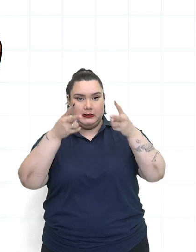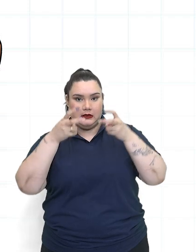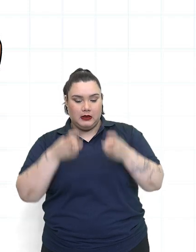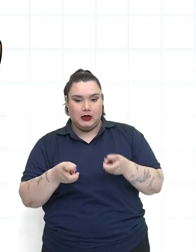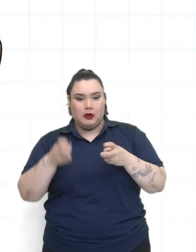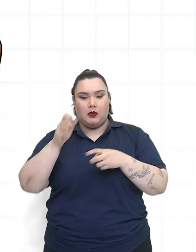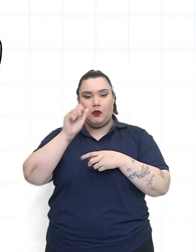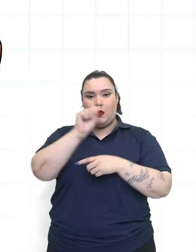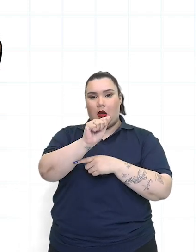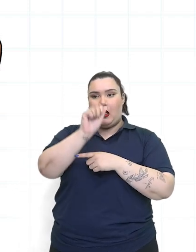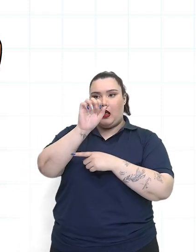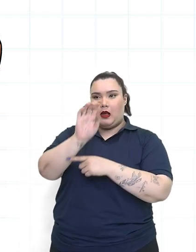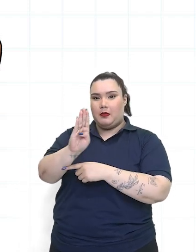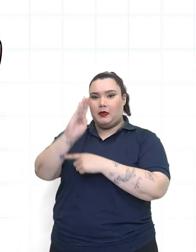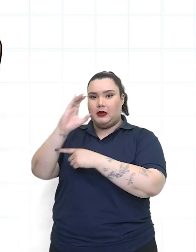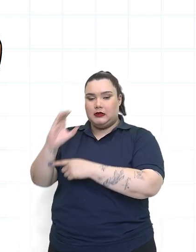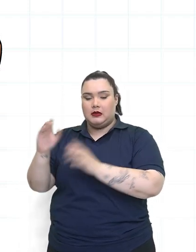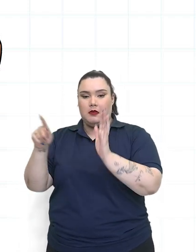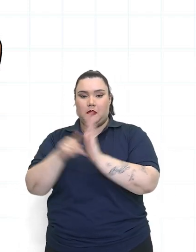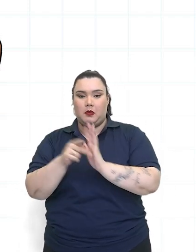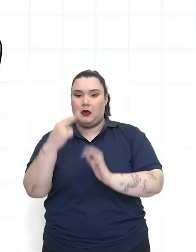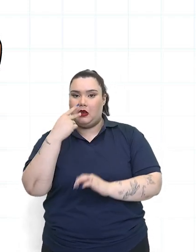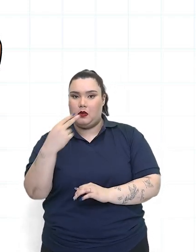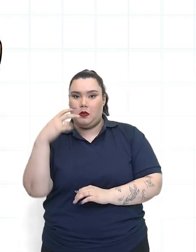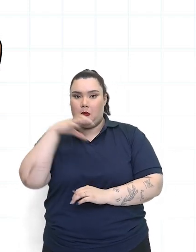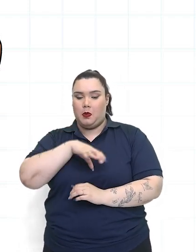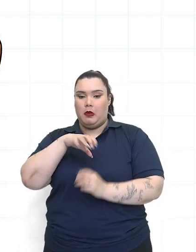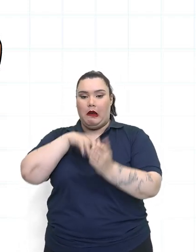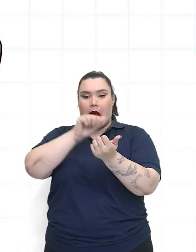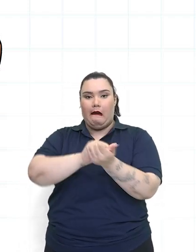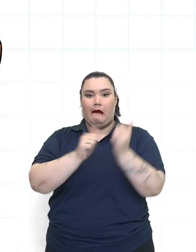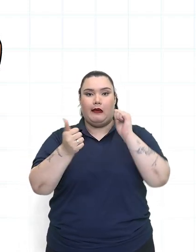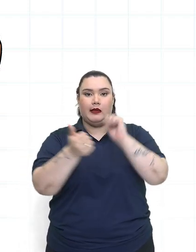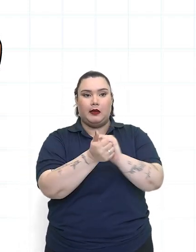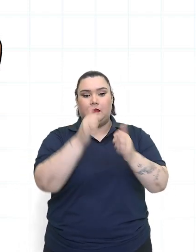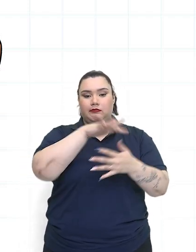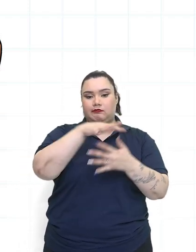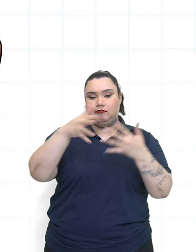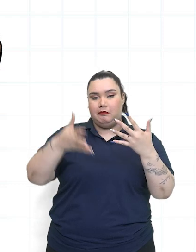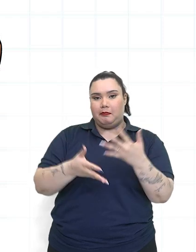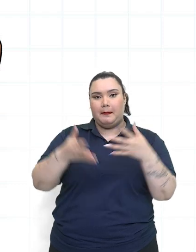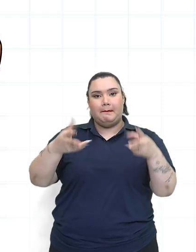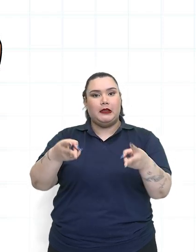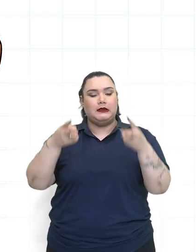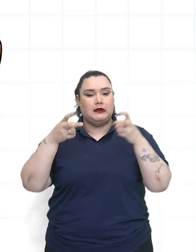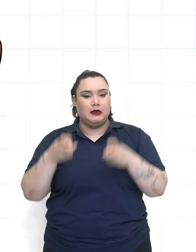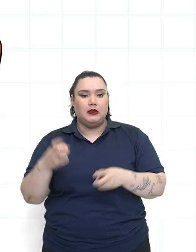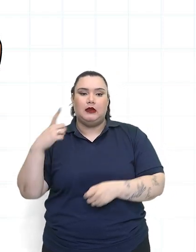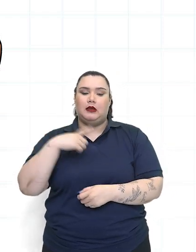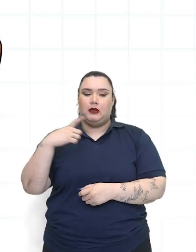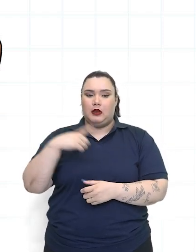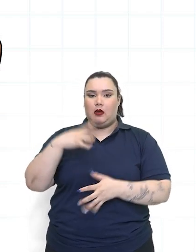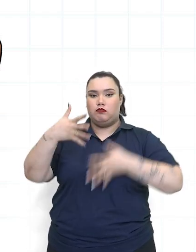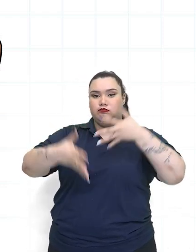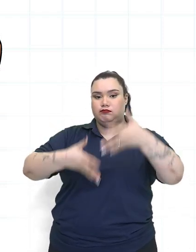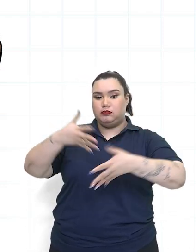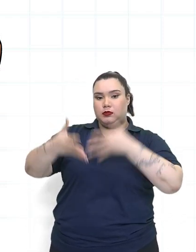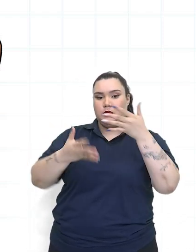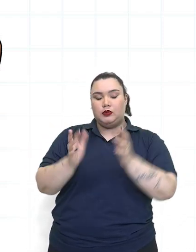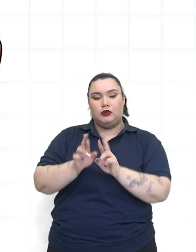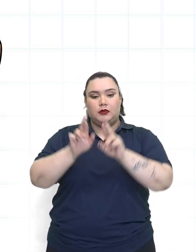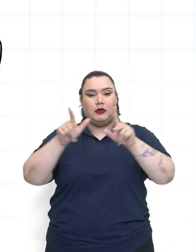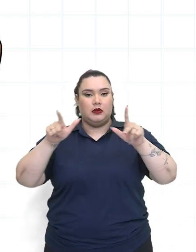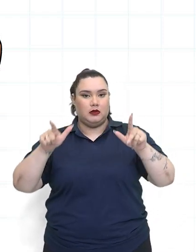do alfabeto da língua portuguesa, por exemplo, vocês vão notar que ele tem um gesto